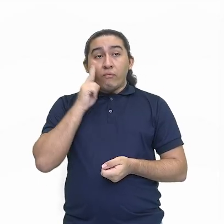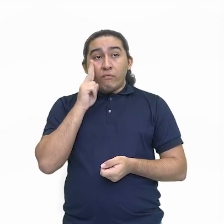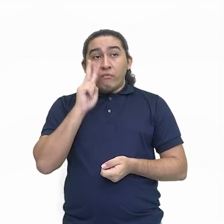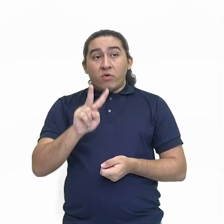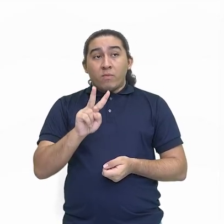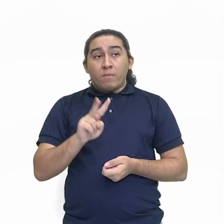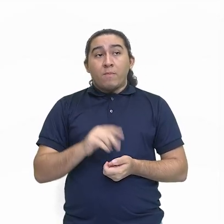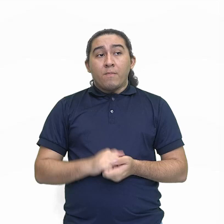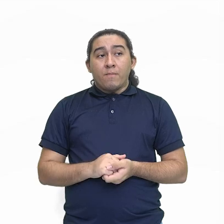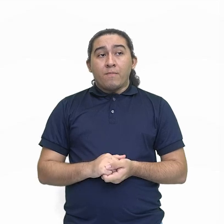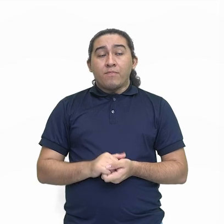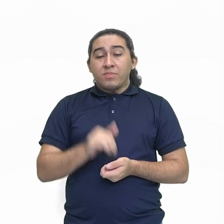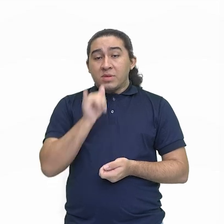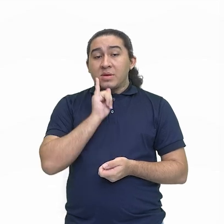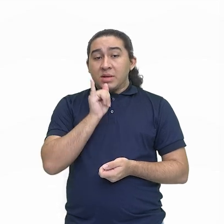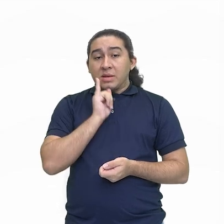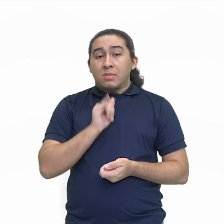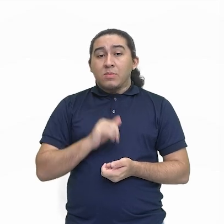exemplo.